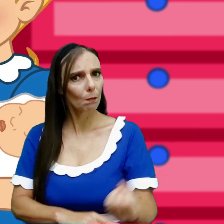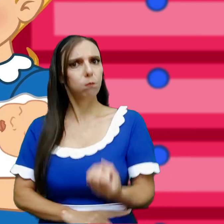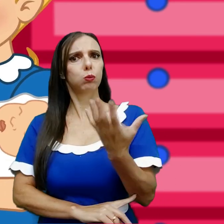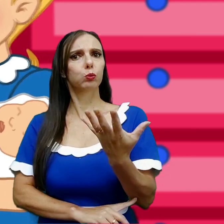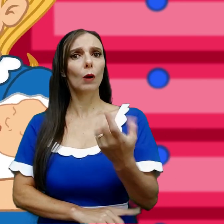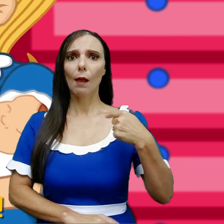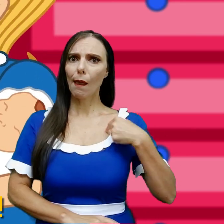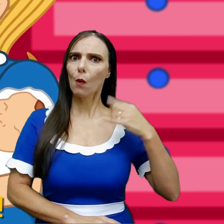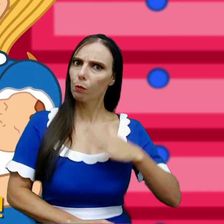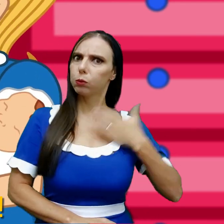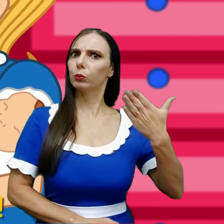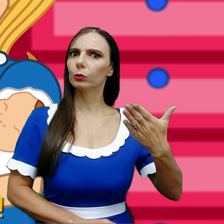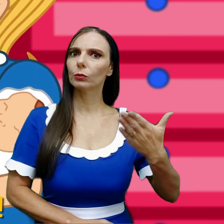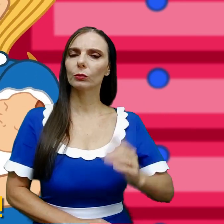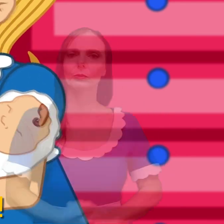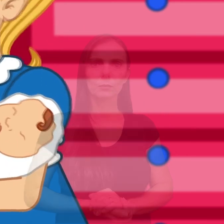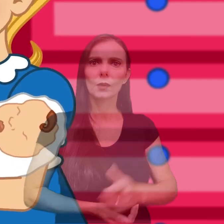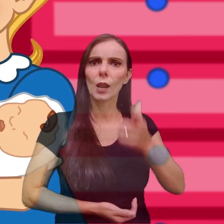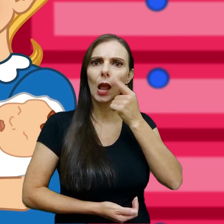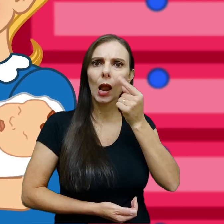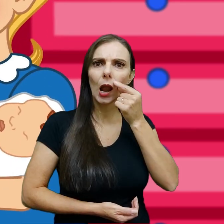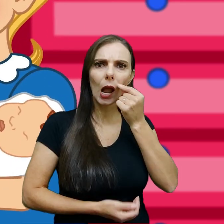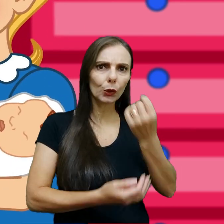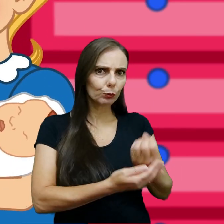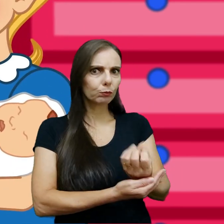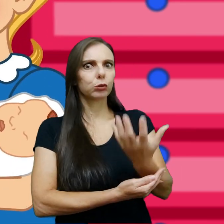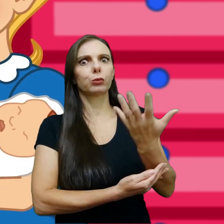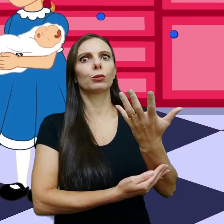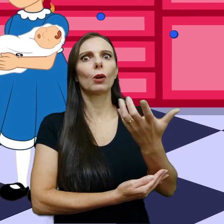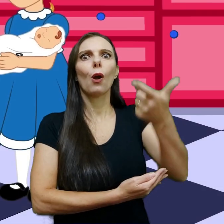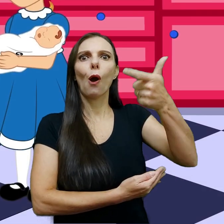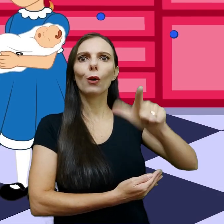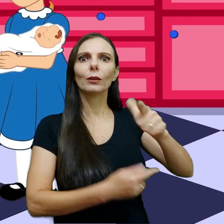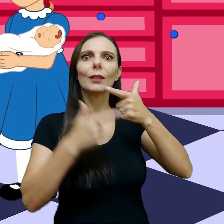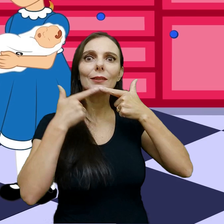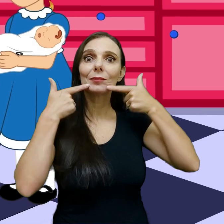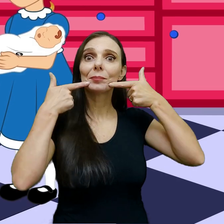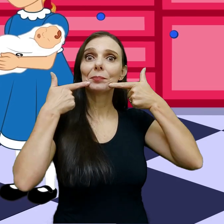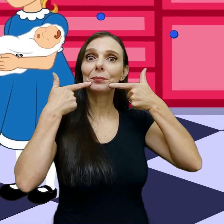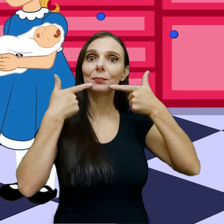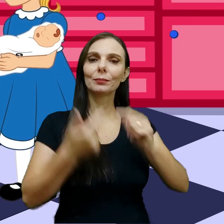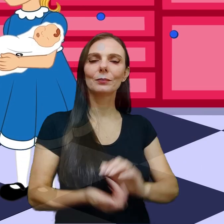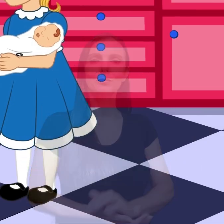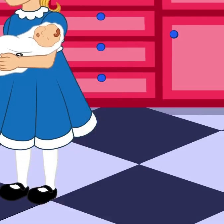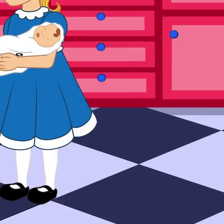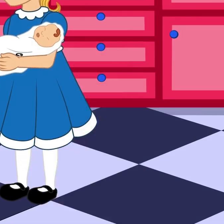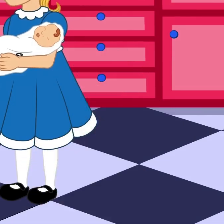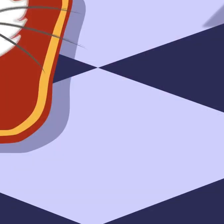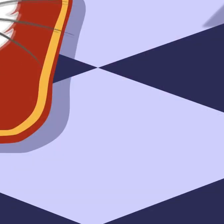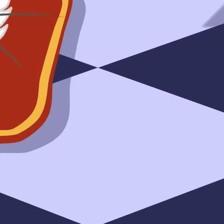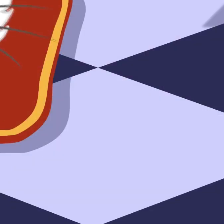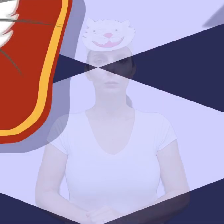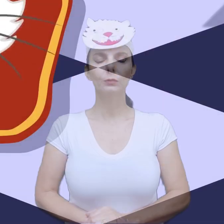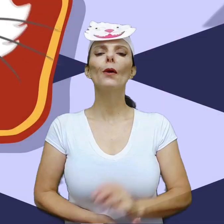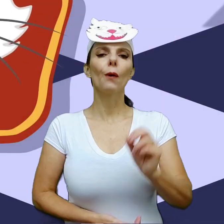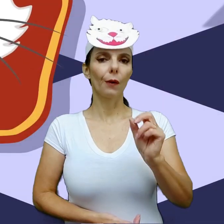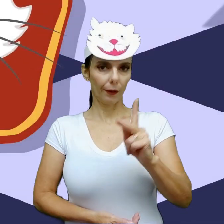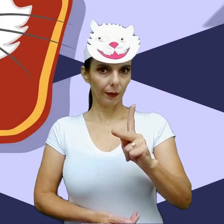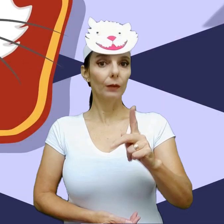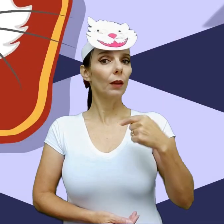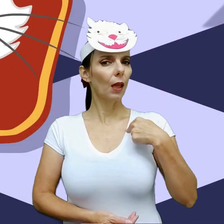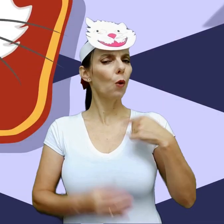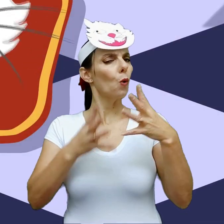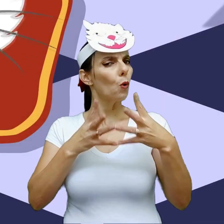sumindo e aparecendo, você está me assustando! O gato mágico apareceu mais uma vez, sorrindo.